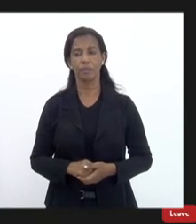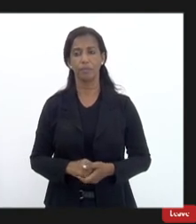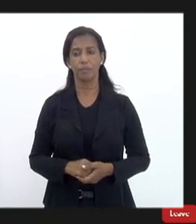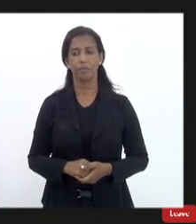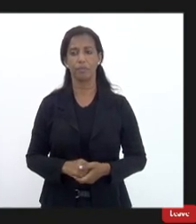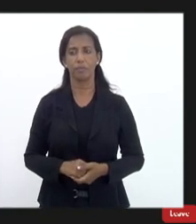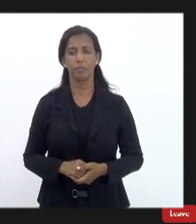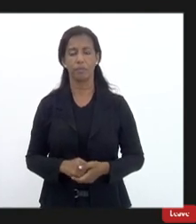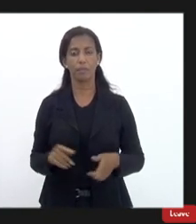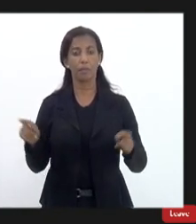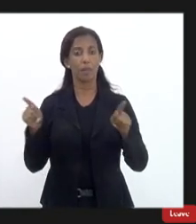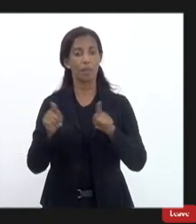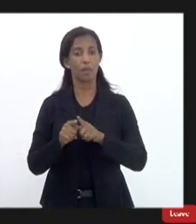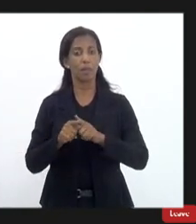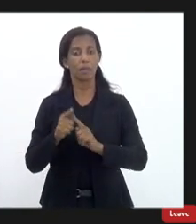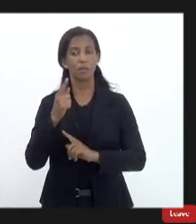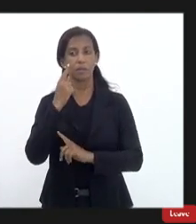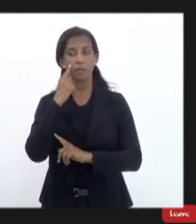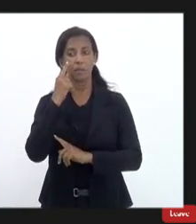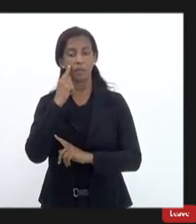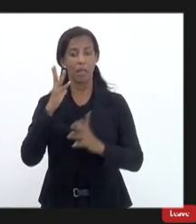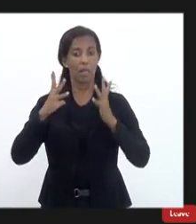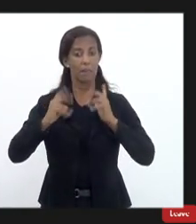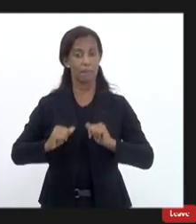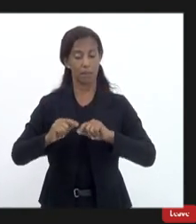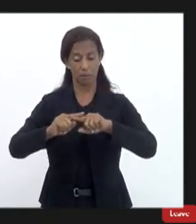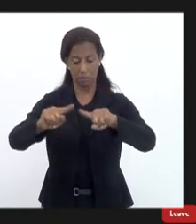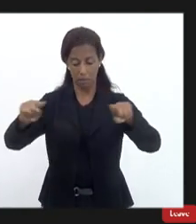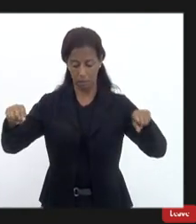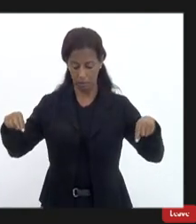A gente também vê a questão da sanitização das salas de aula, né?